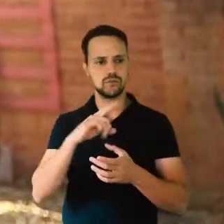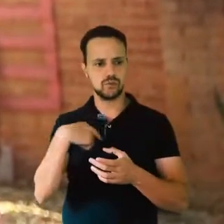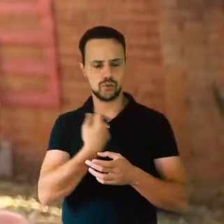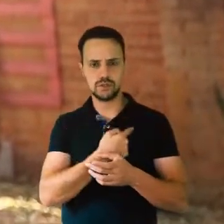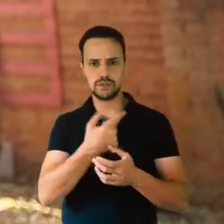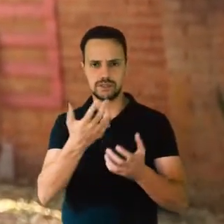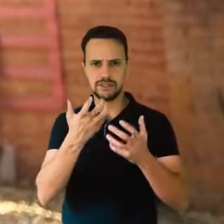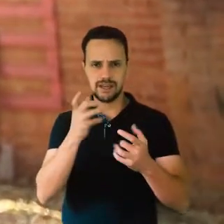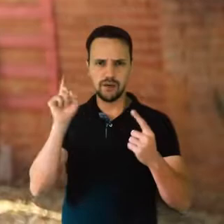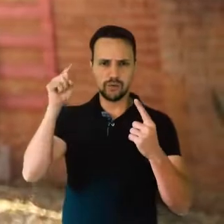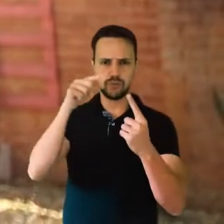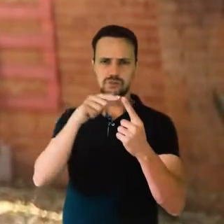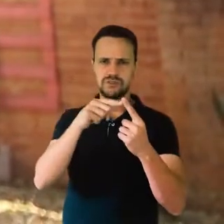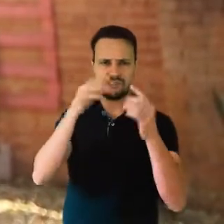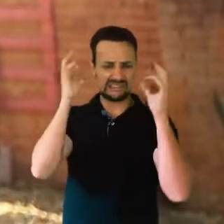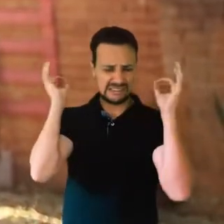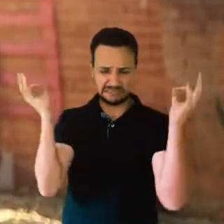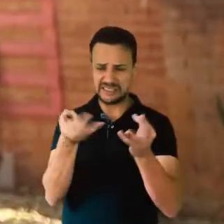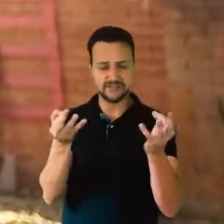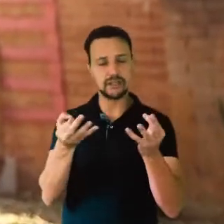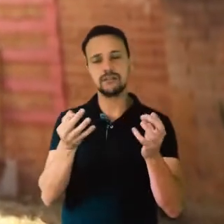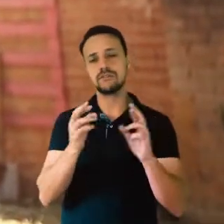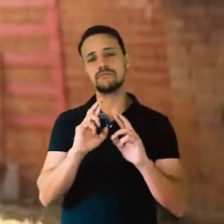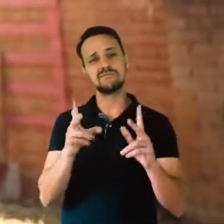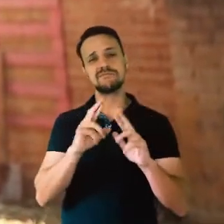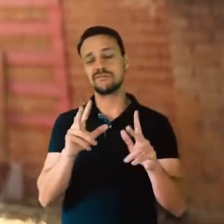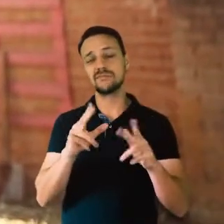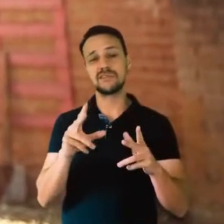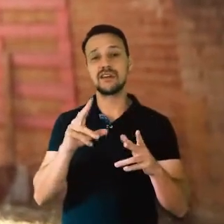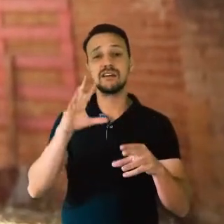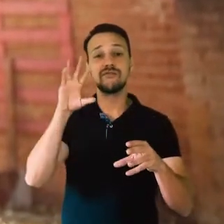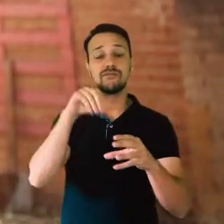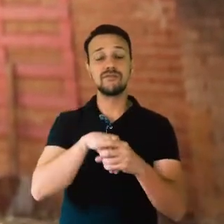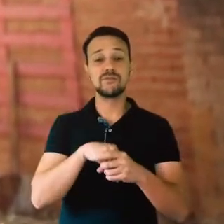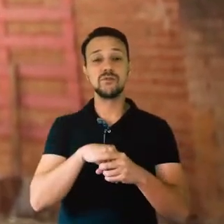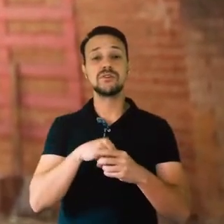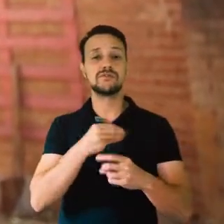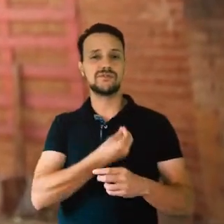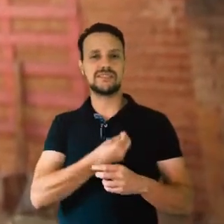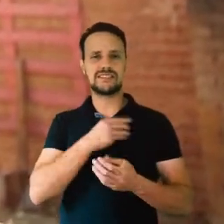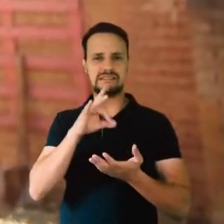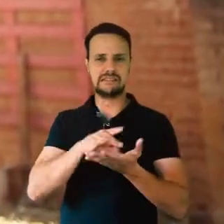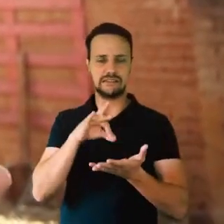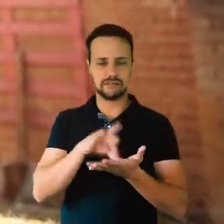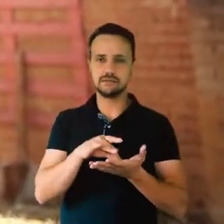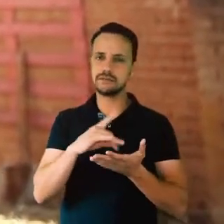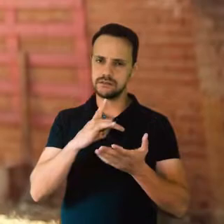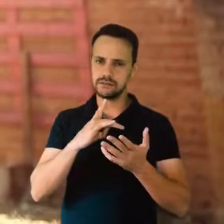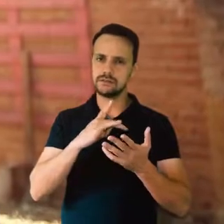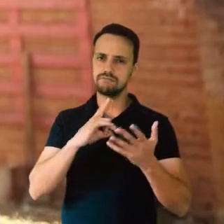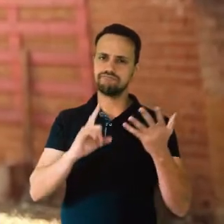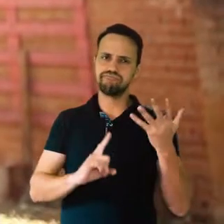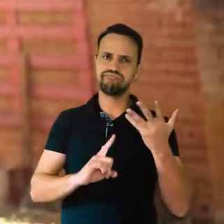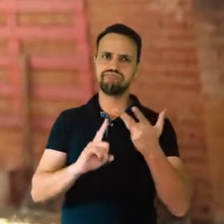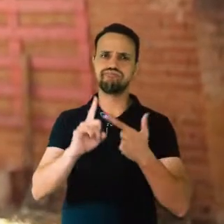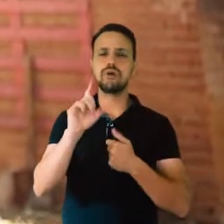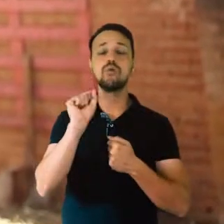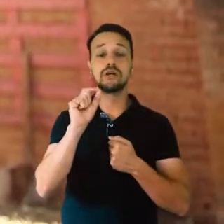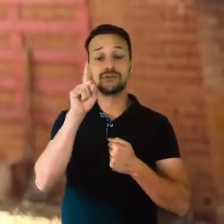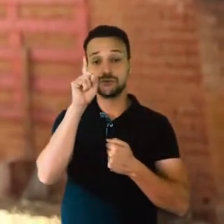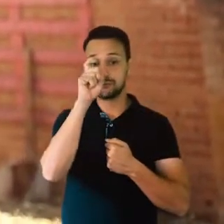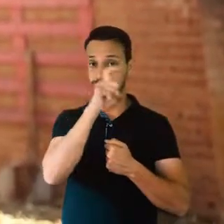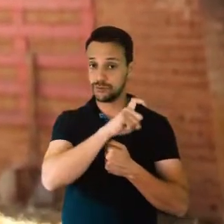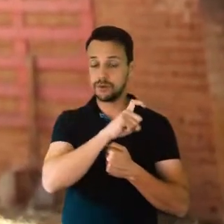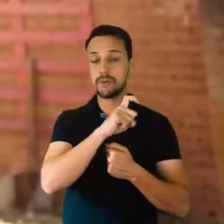gente quer chegar num ideal, mas não existe isso na vida real. E tem diversos níveis de dificuldade.